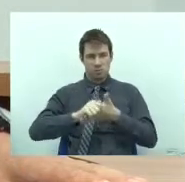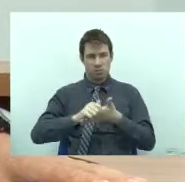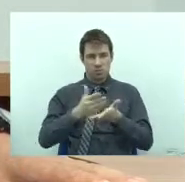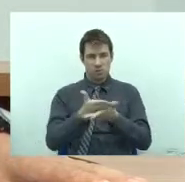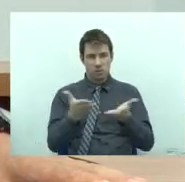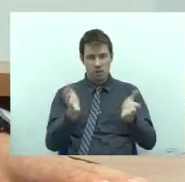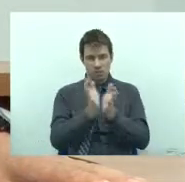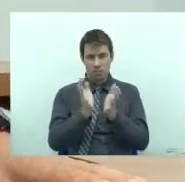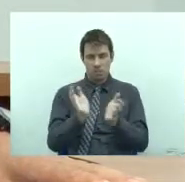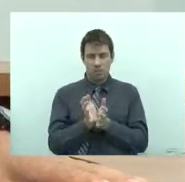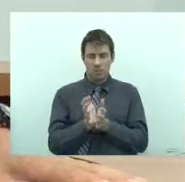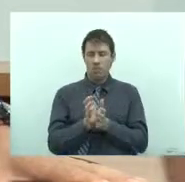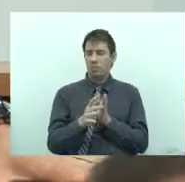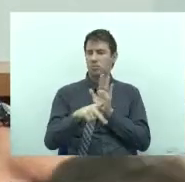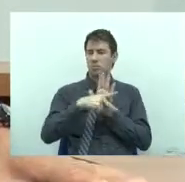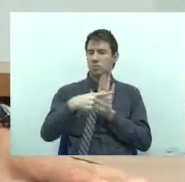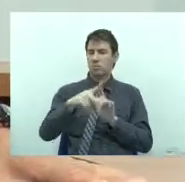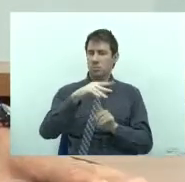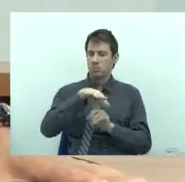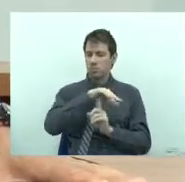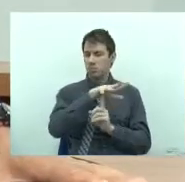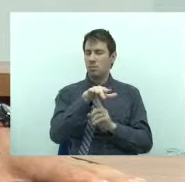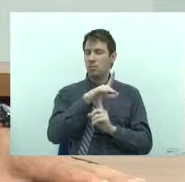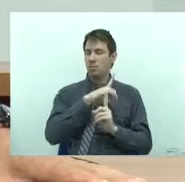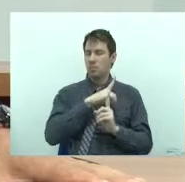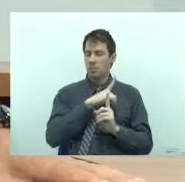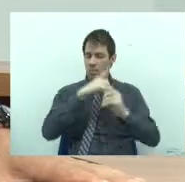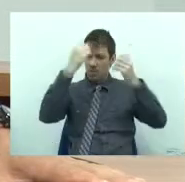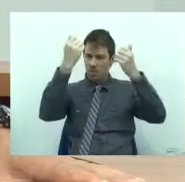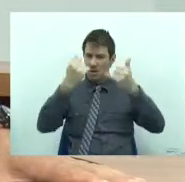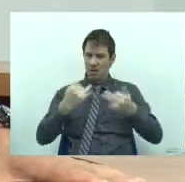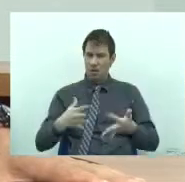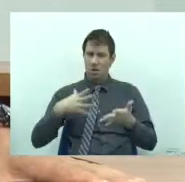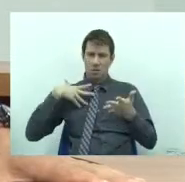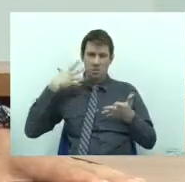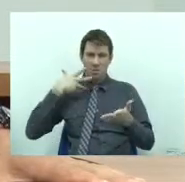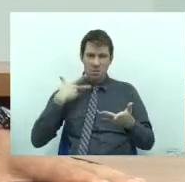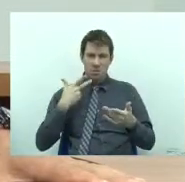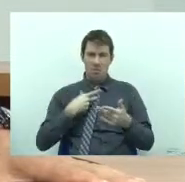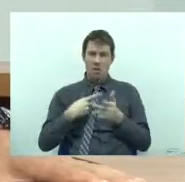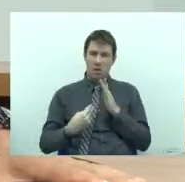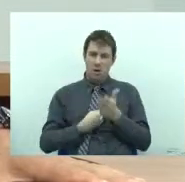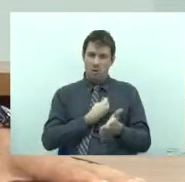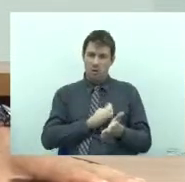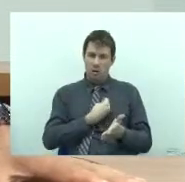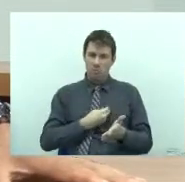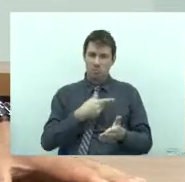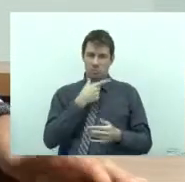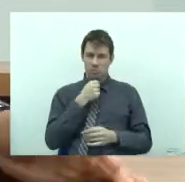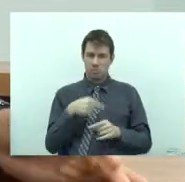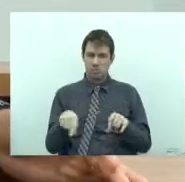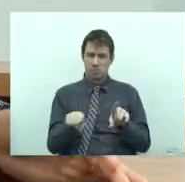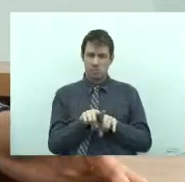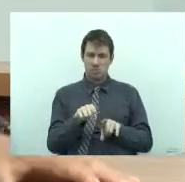equipe do meio ambiente que estiveram, deram uma explanação maravilhosa com a presença dos nossos